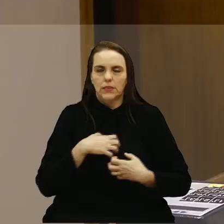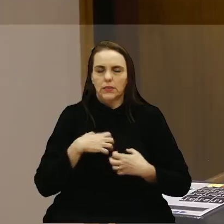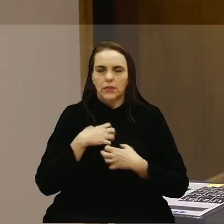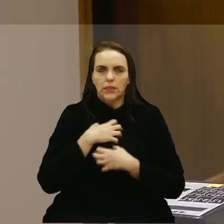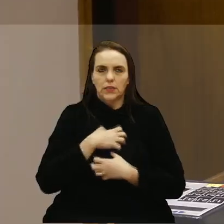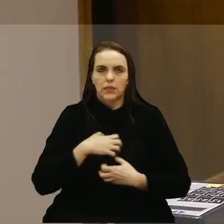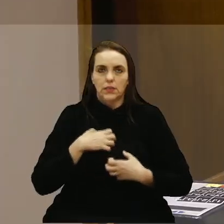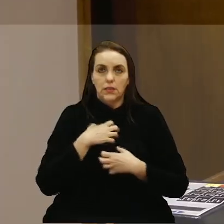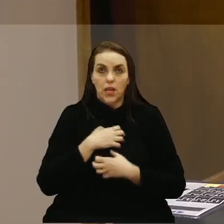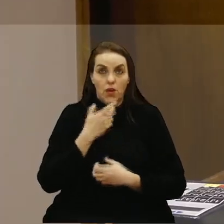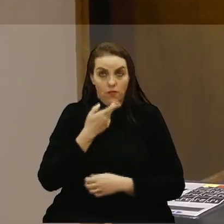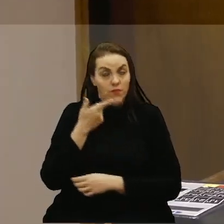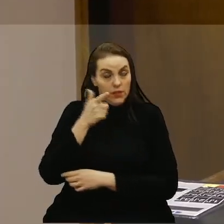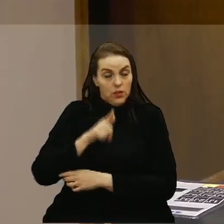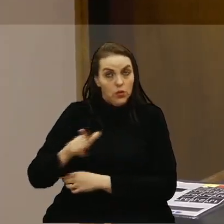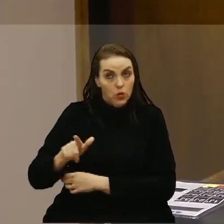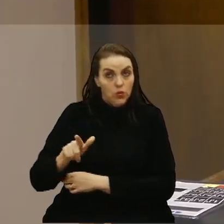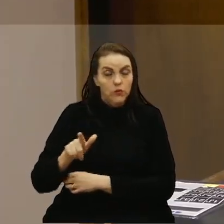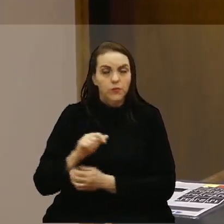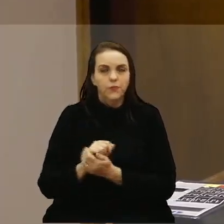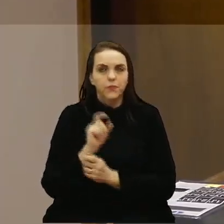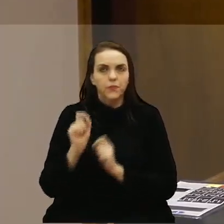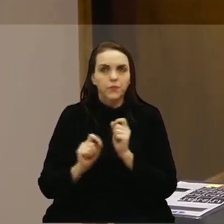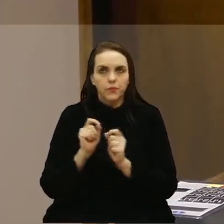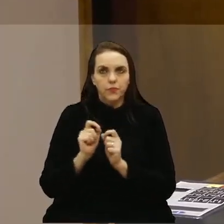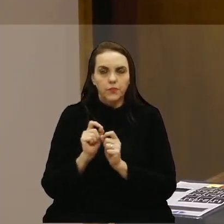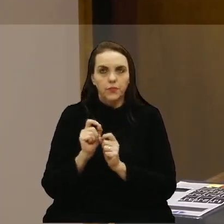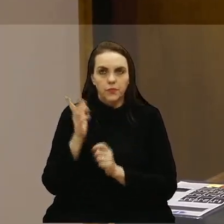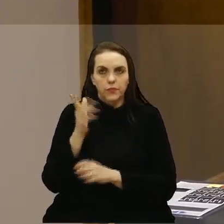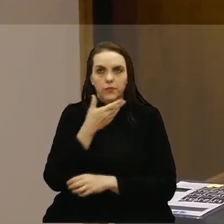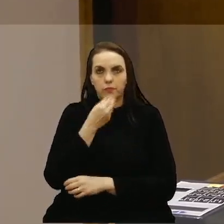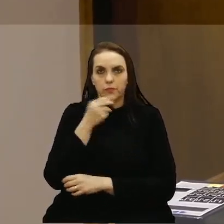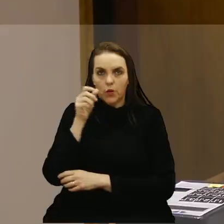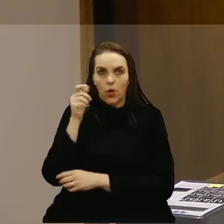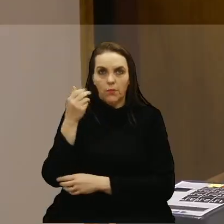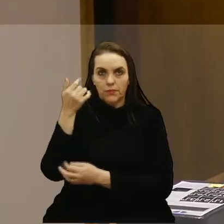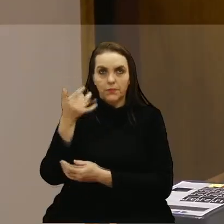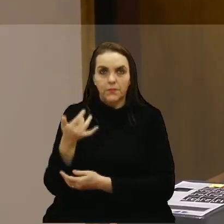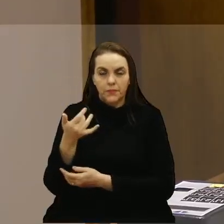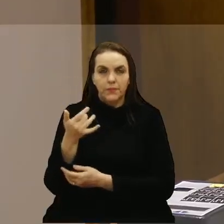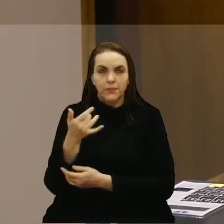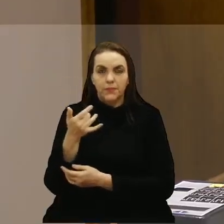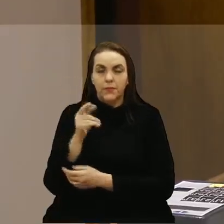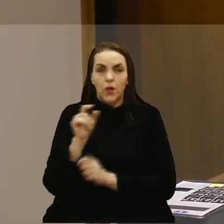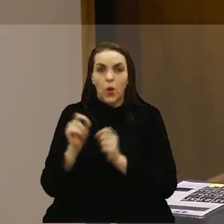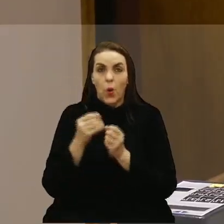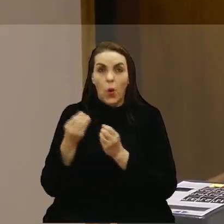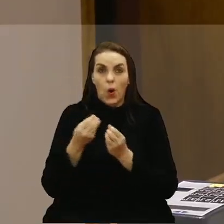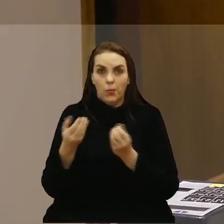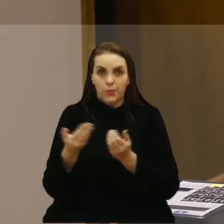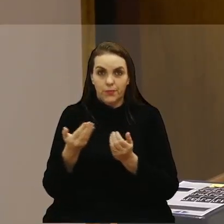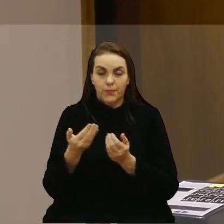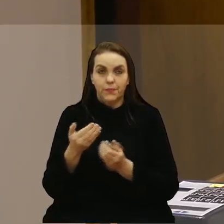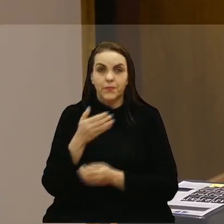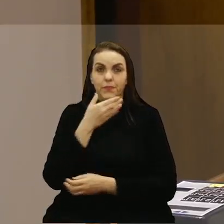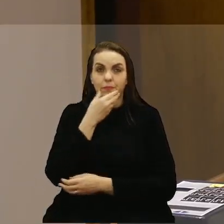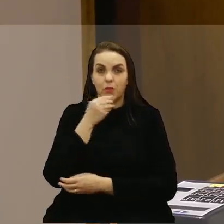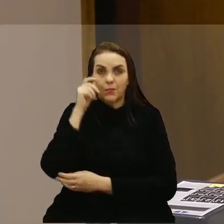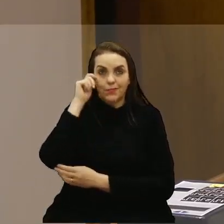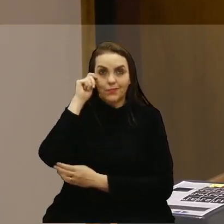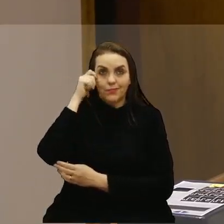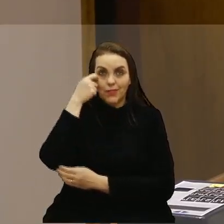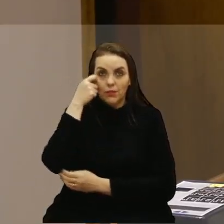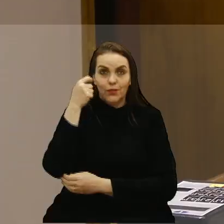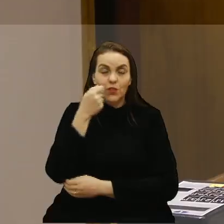eu vou repetir algumas falas que um senhor falou. Olha o nível disso. Um senhor negro, sem